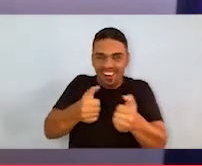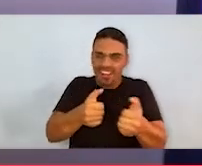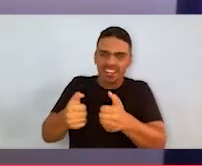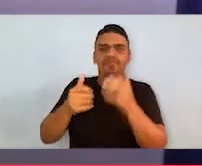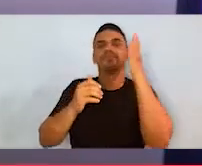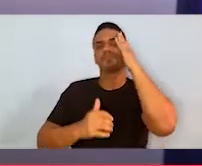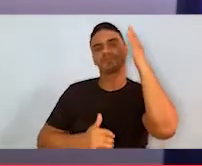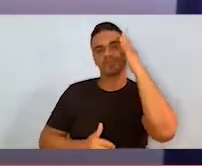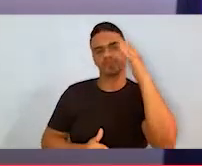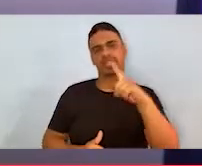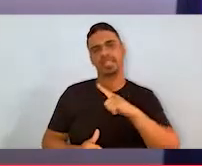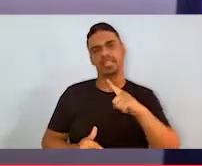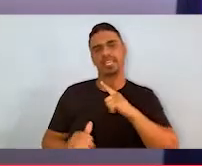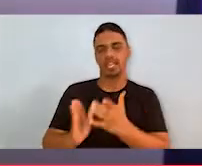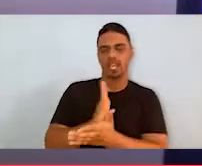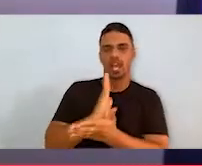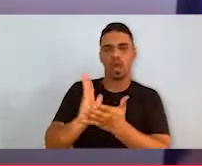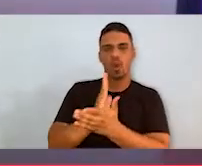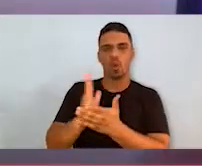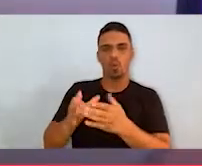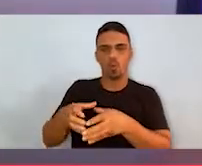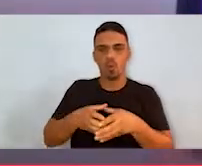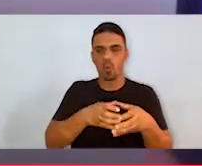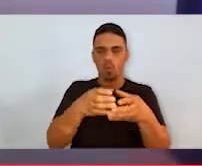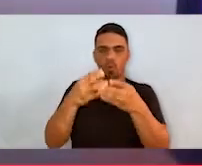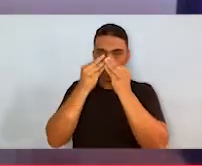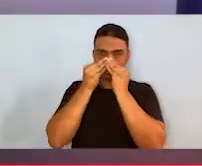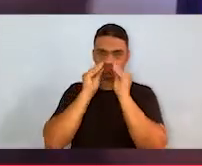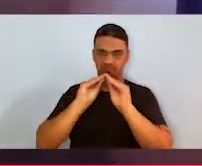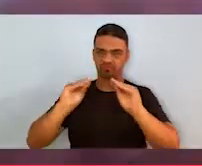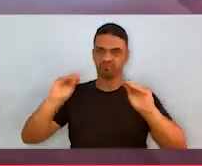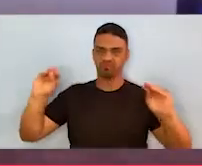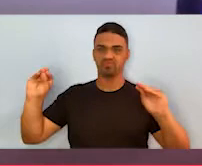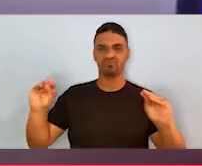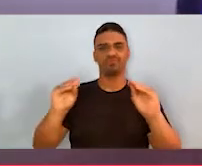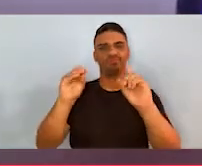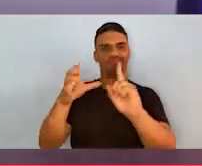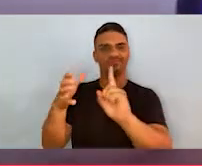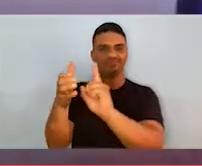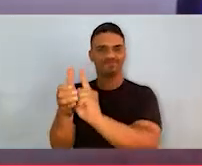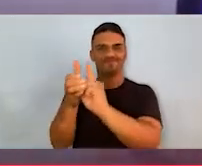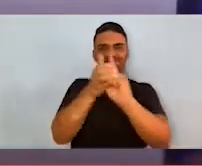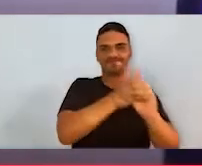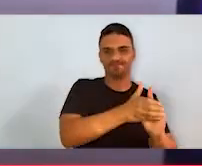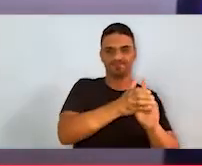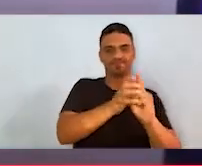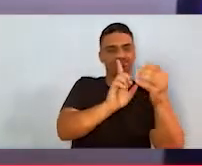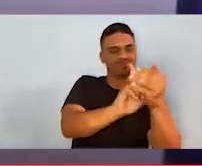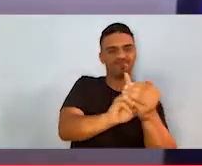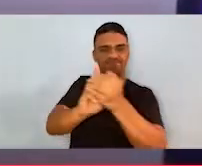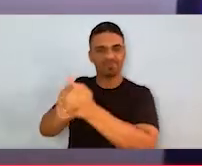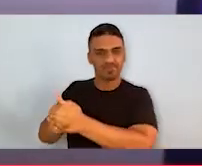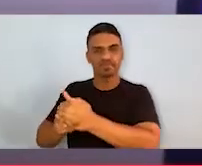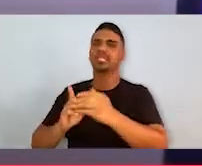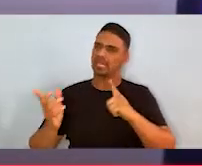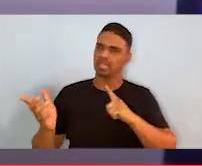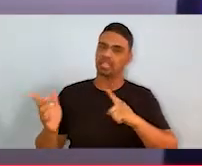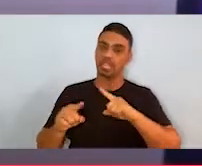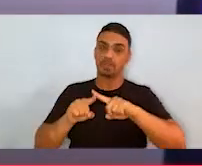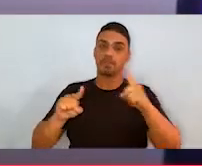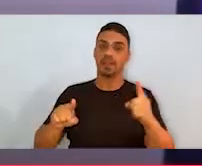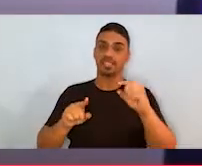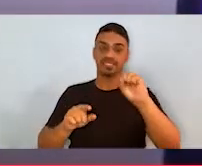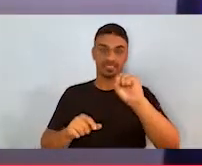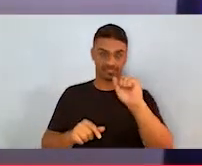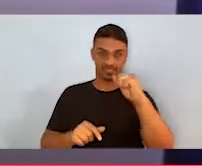ele exclui alguns grupos, né? Mas graças a Deus isso vai mudar e a Sampa Diversa está ajudando, tá? Dito